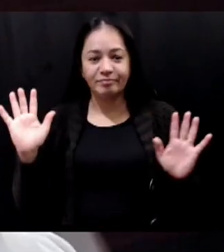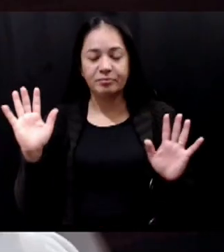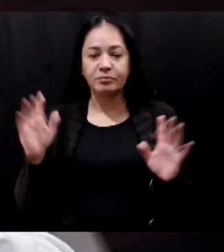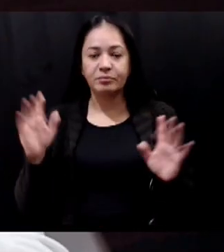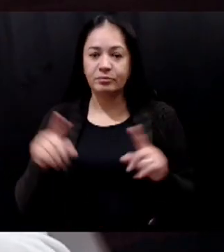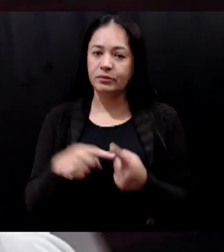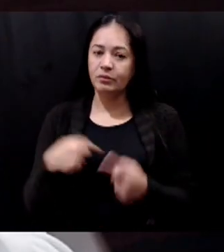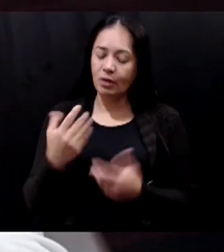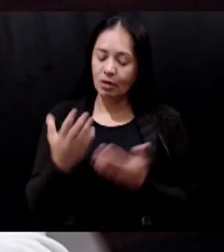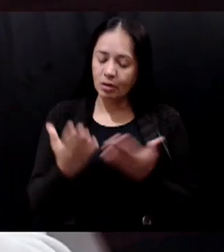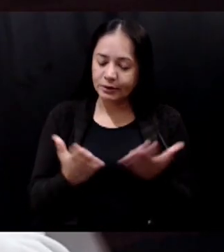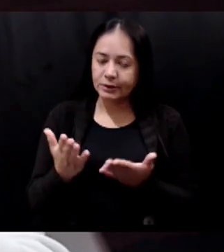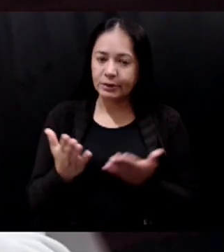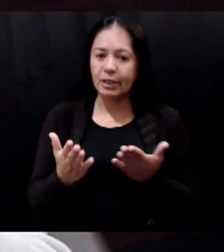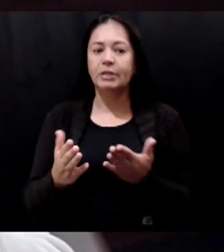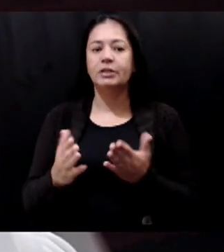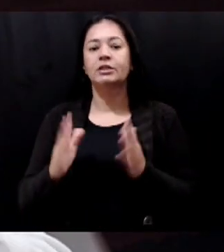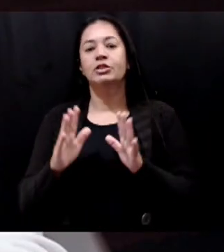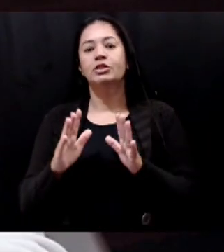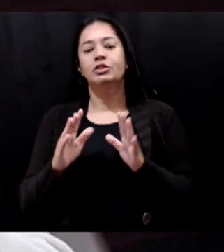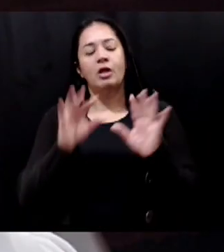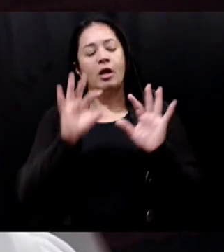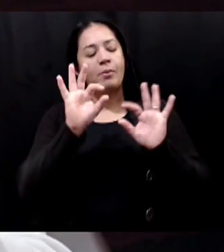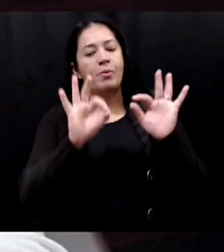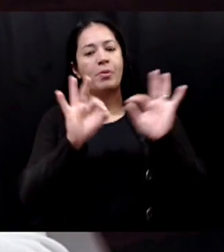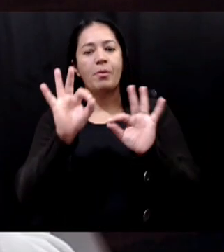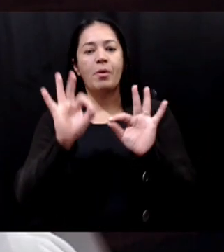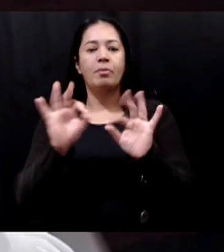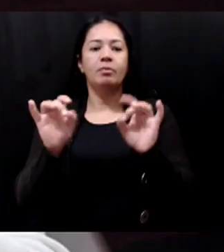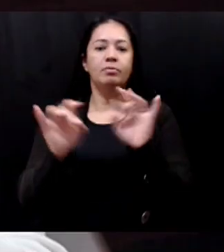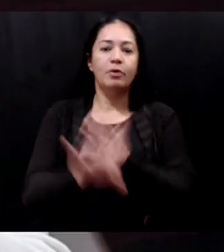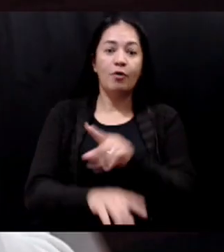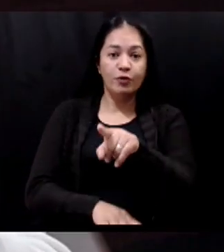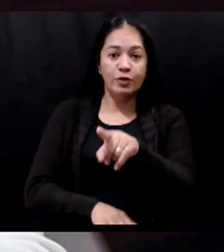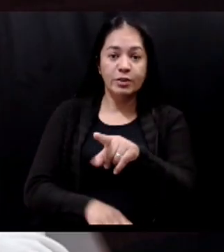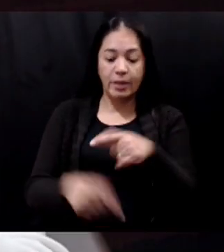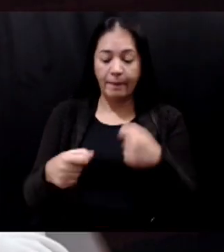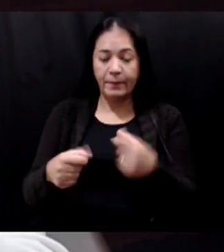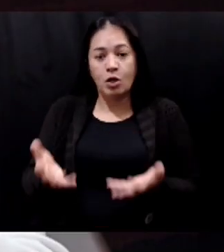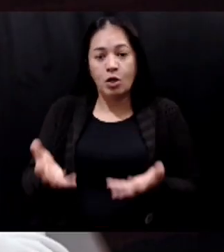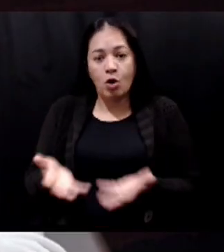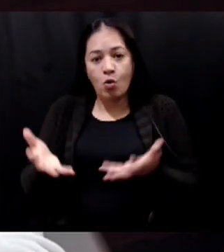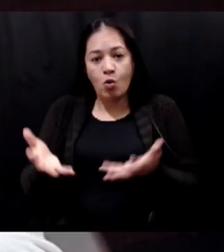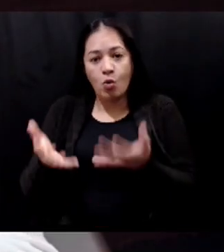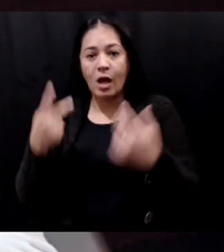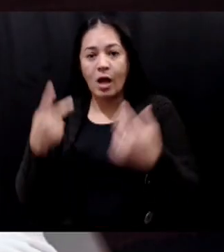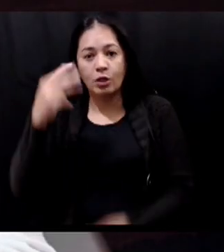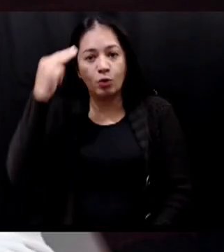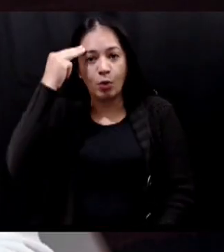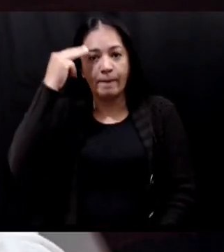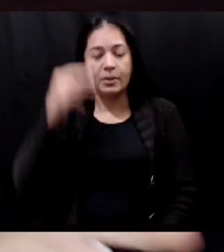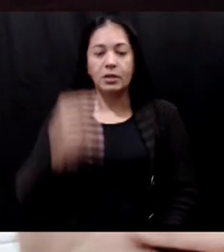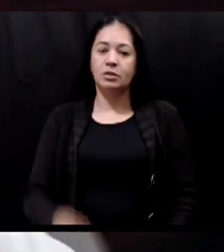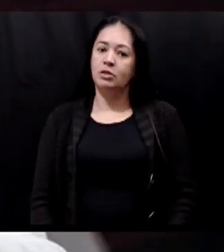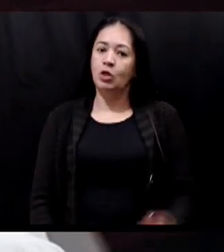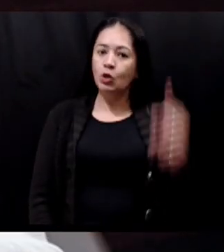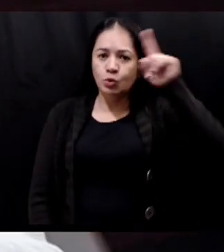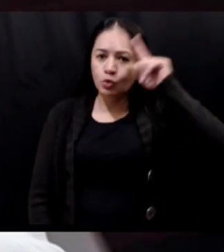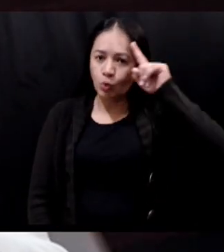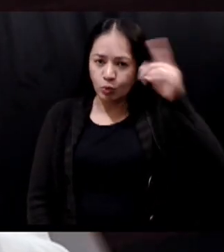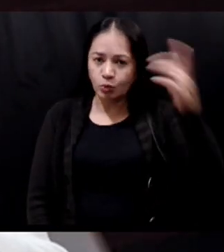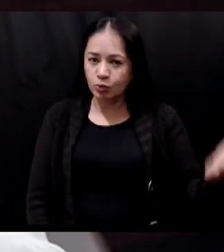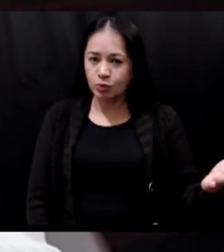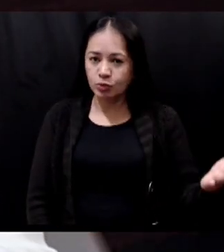gente faz aquela reprogramação, você precisa alimentar a tua mente diariamente, né? E assim como